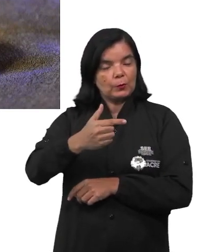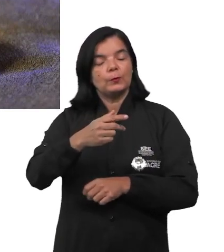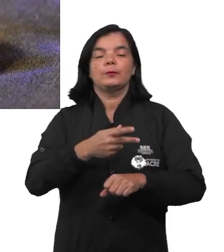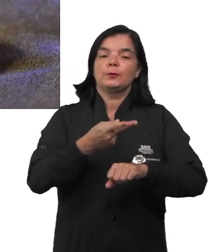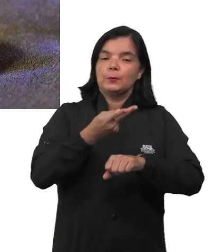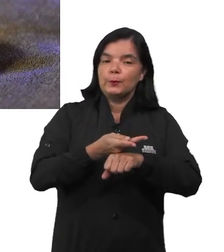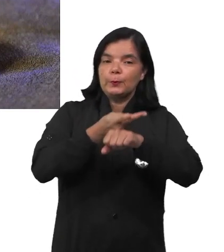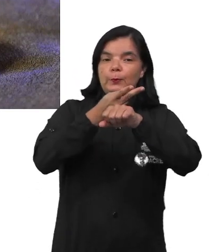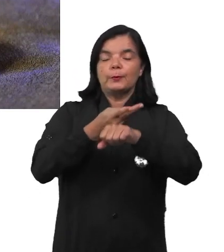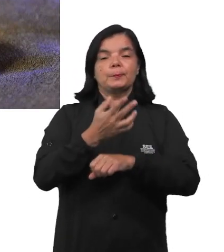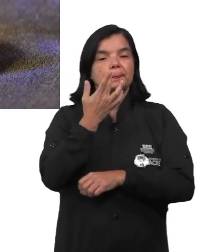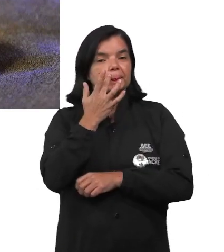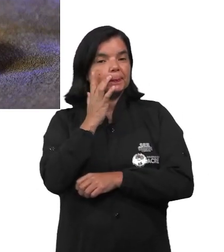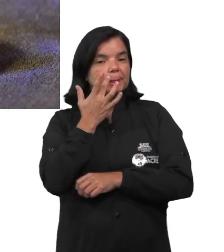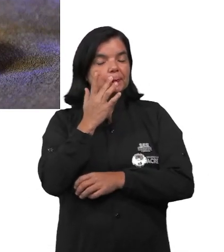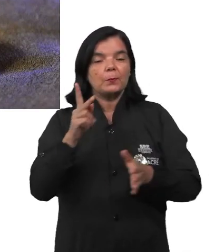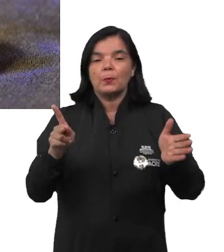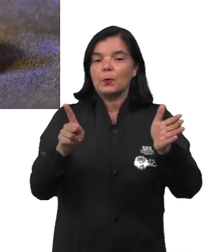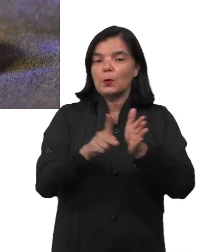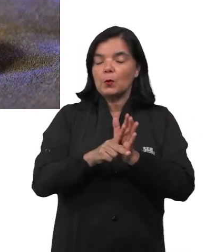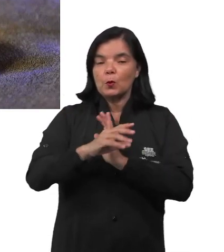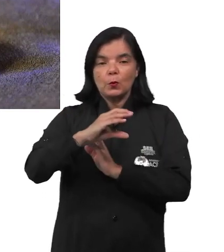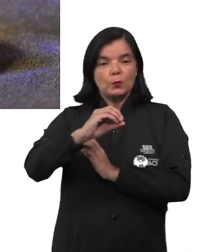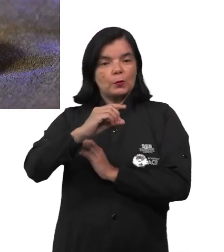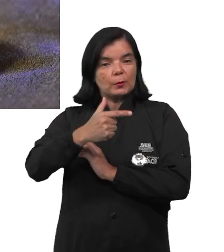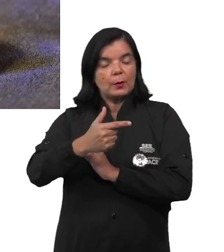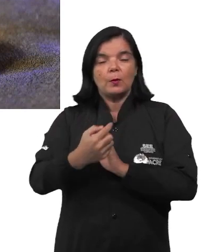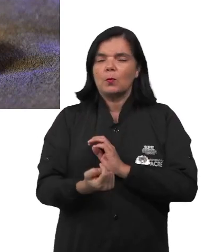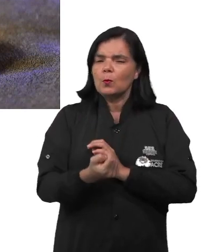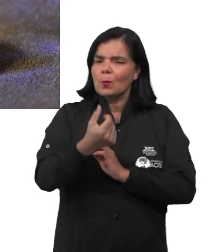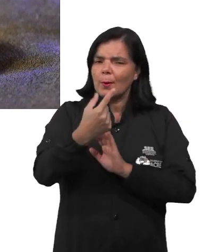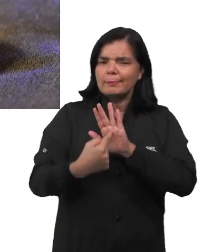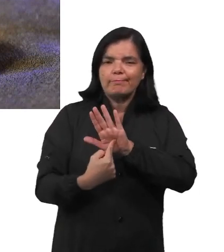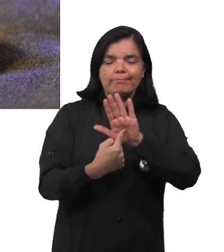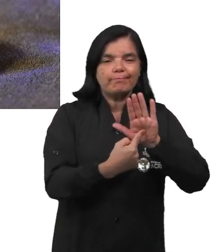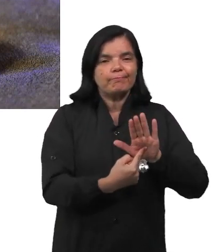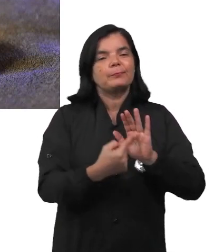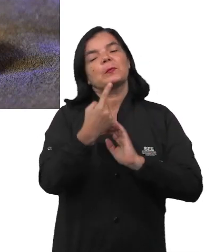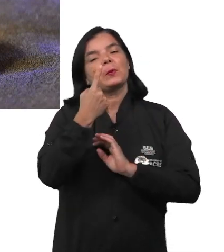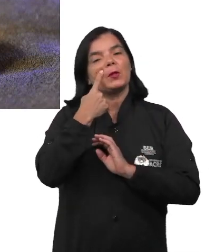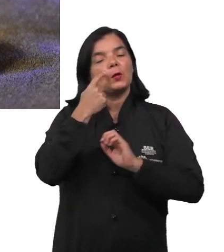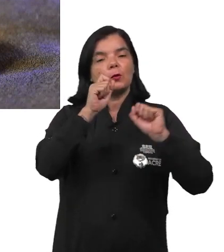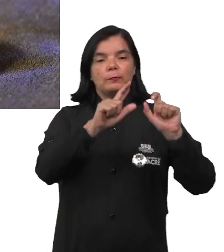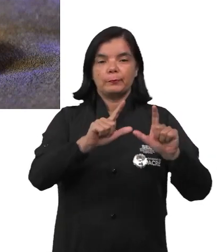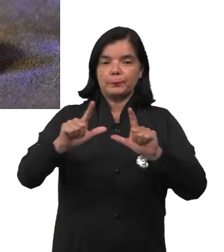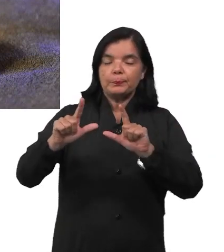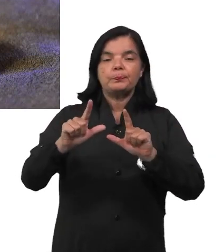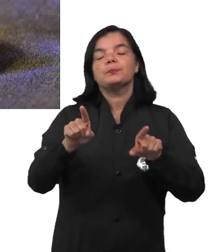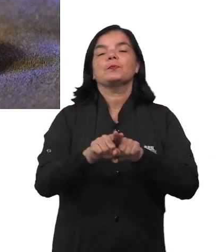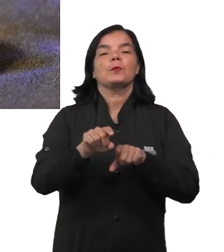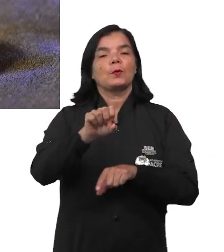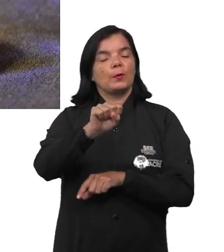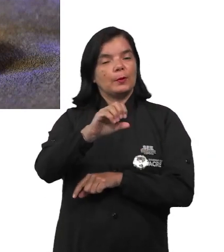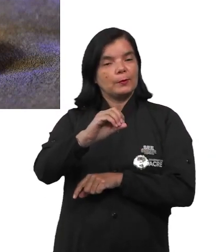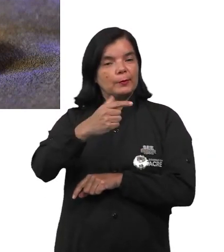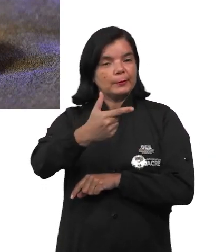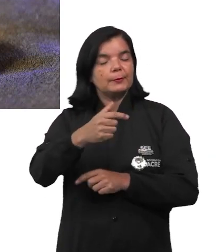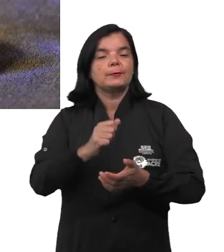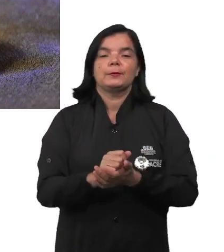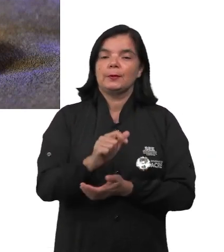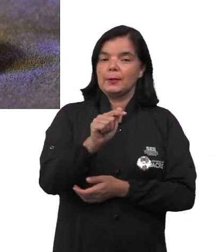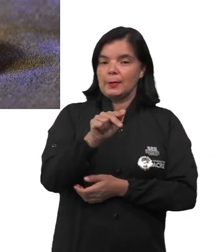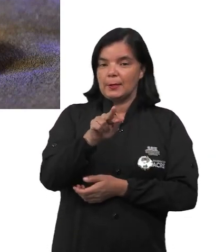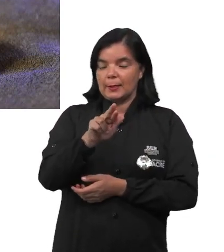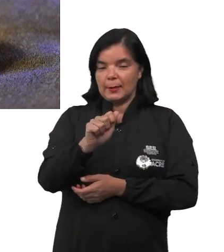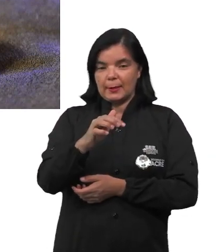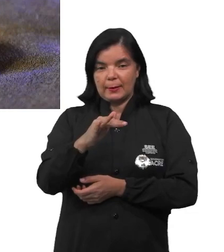o ouro e o próprio carbono, mas que quase não vai aparecer. Então nós temos aí na tela o enxofre, a grafita e